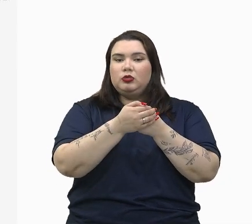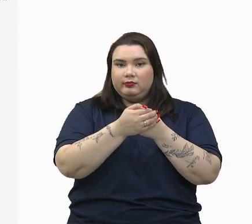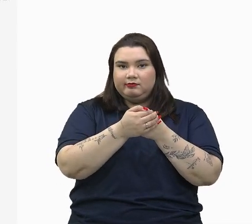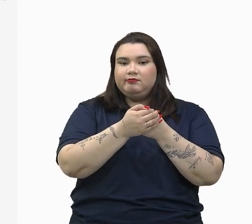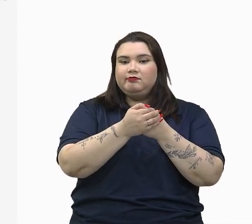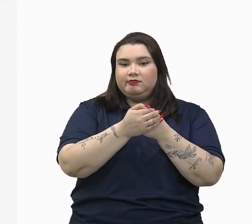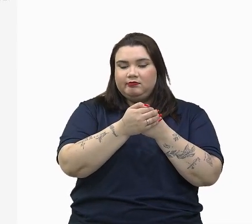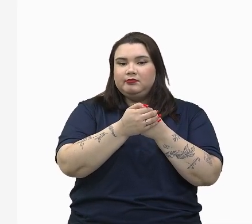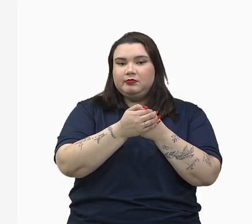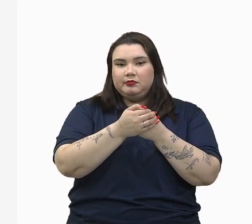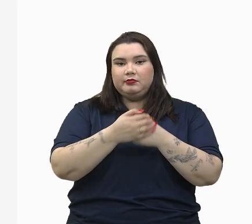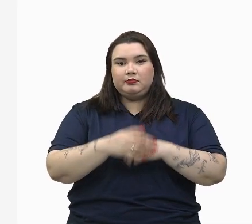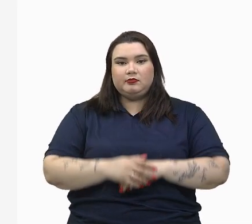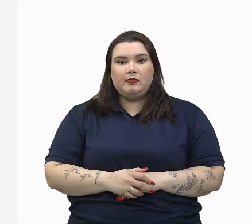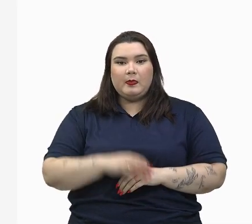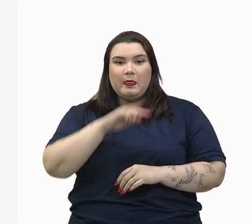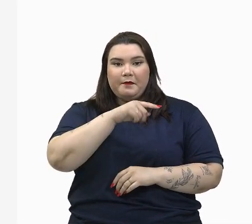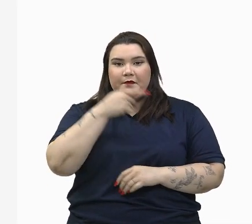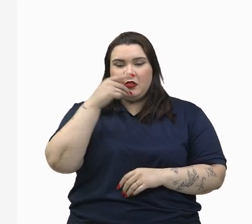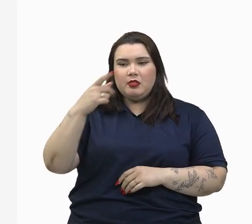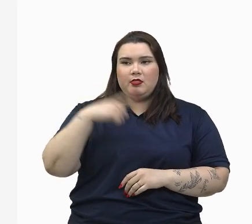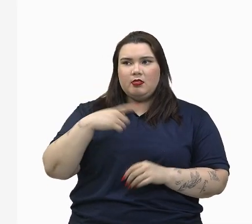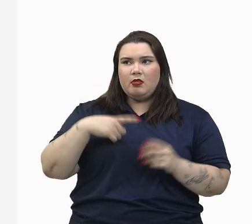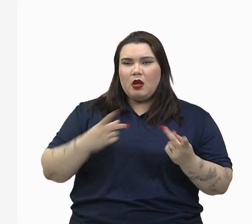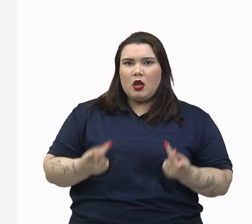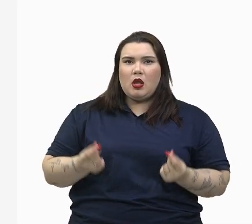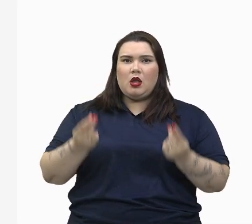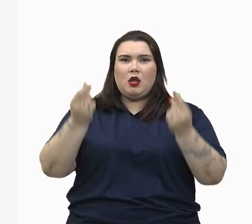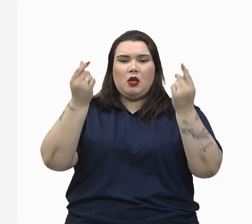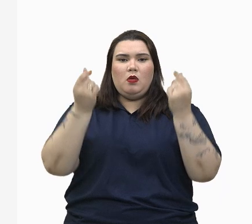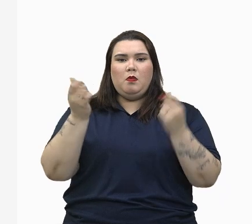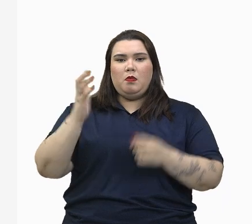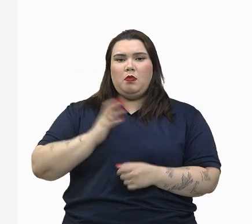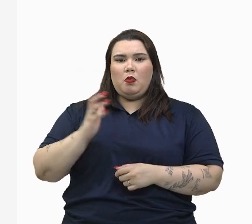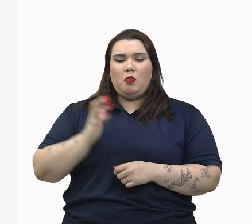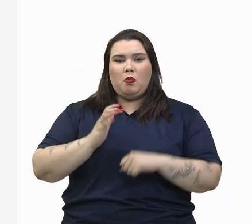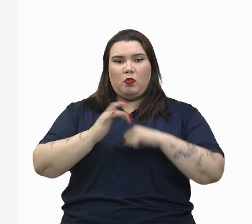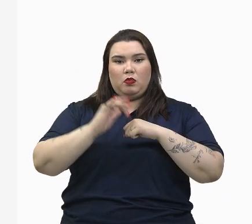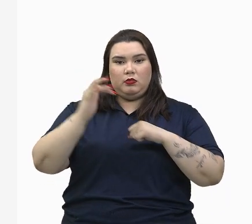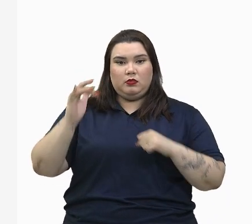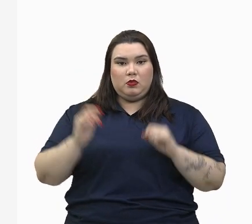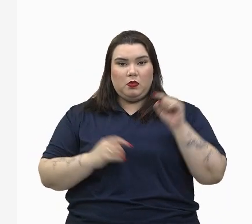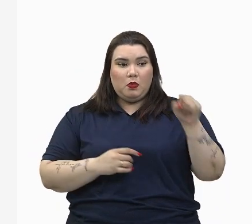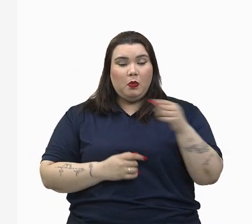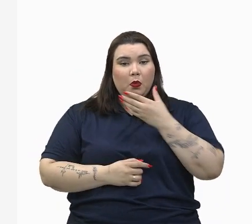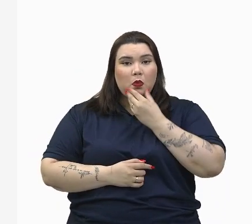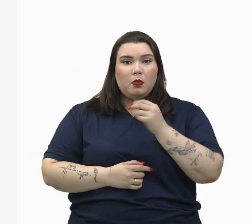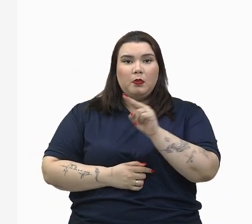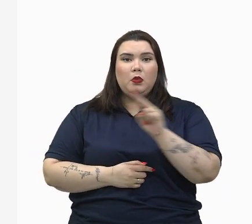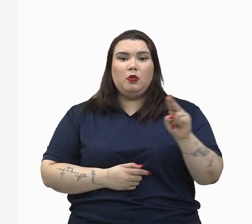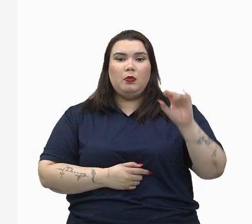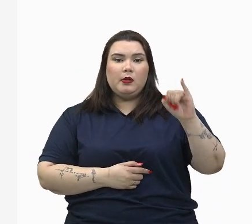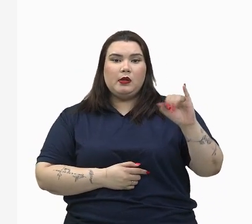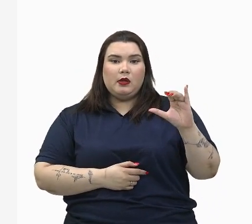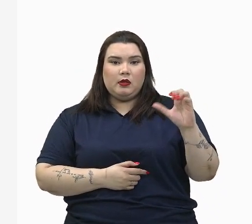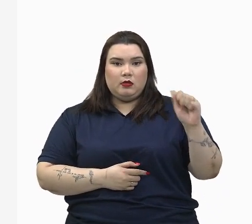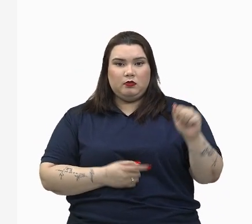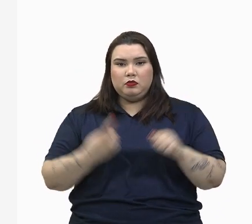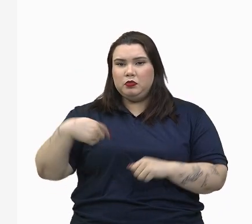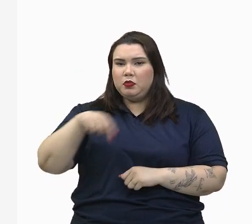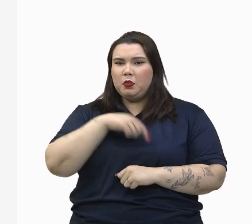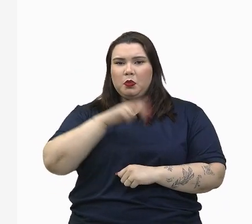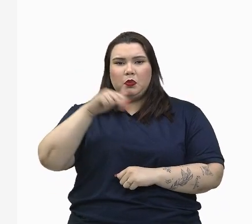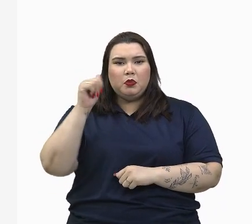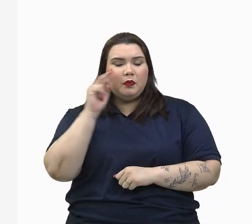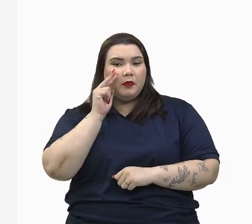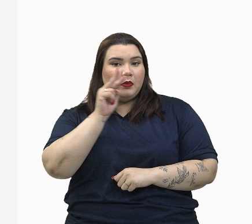metido terra dentro, e que ele dizia possuir enorme riqueza de ouro. Este senhor se chama Ica. Nunca